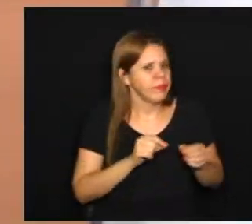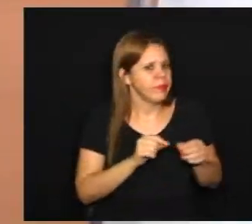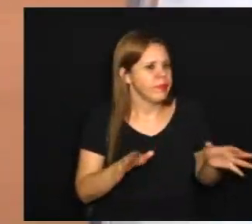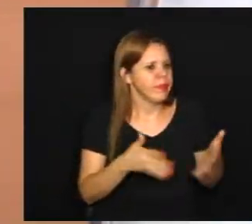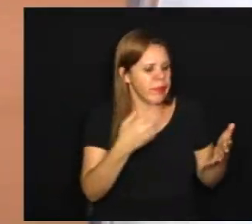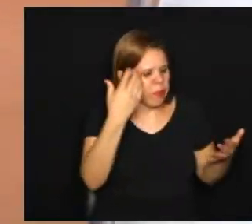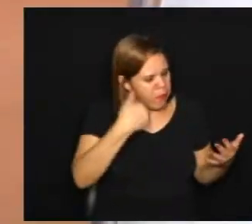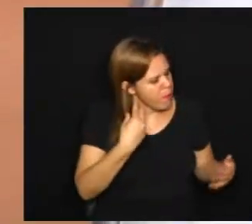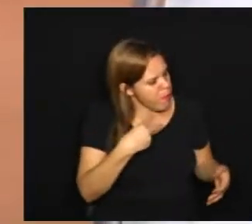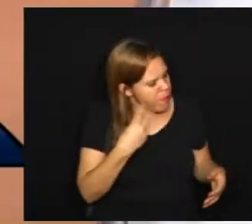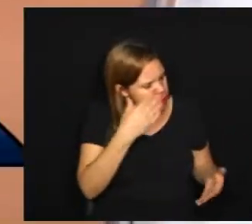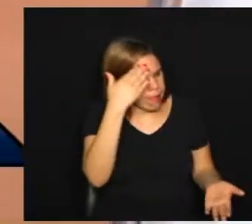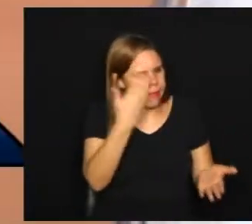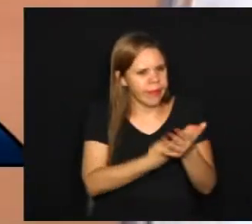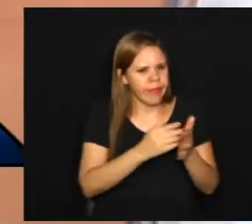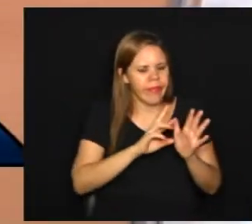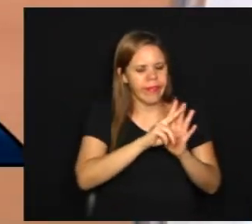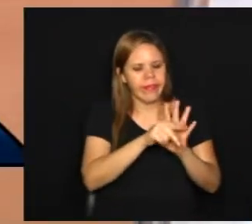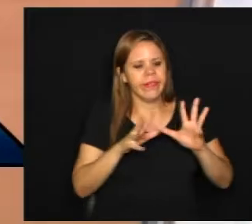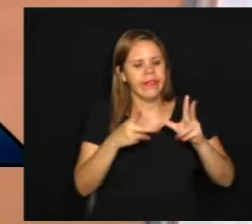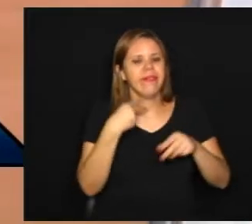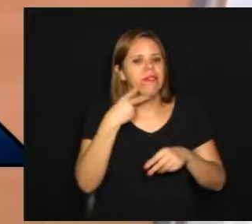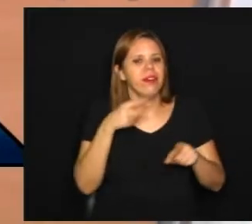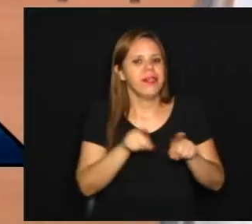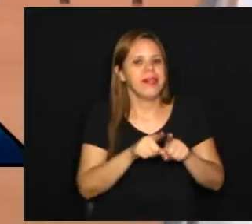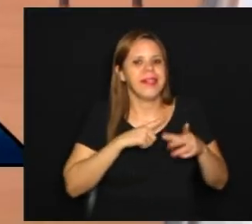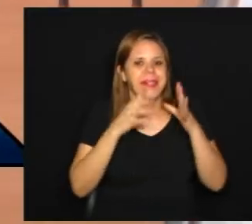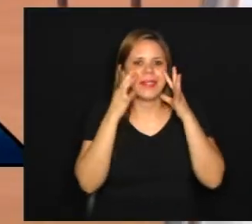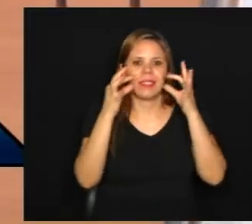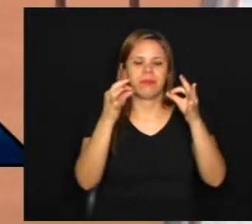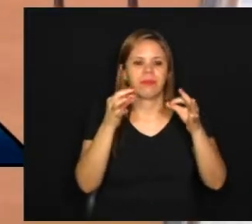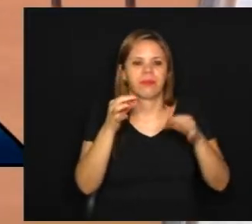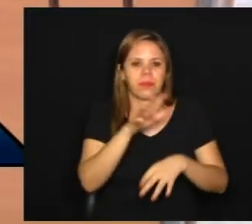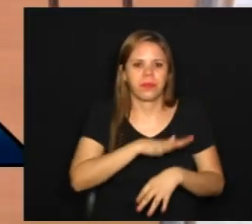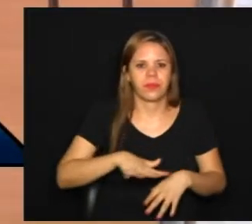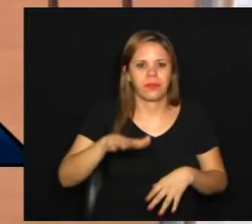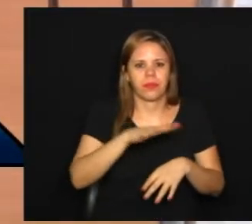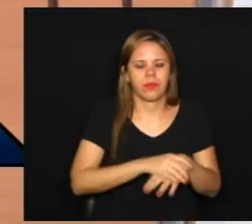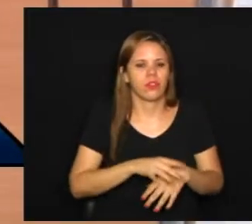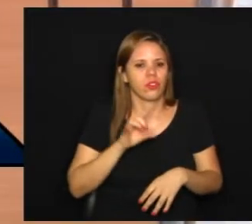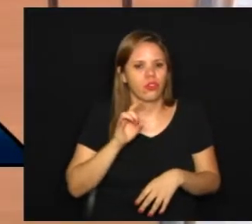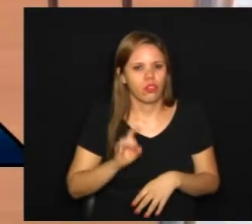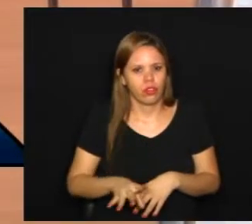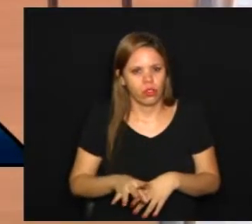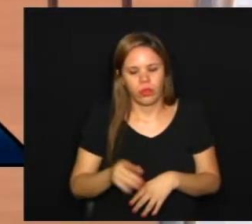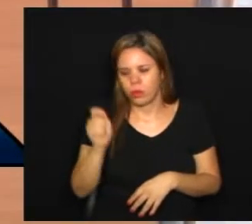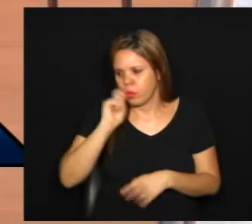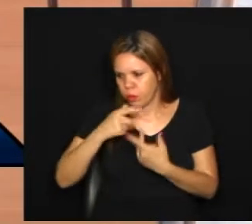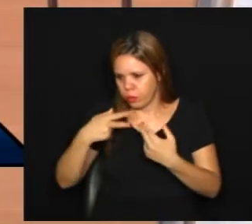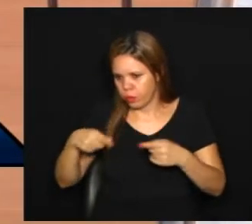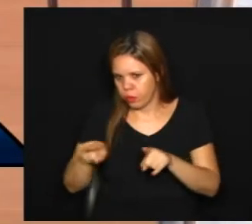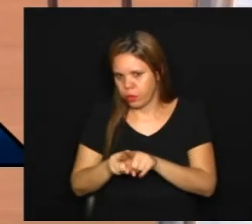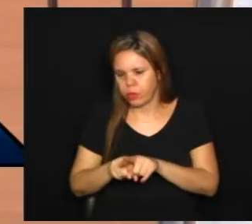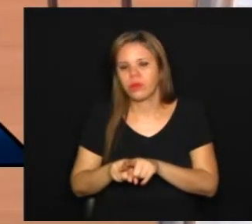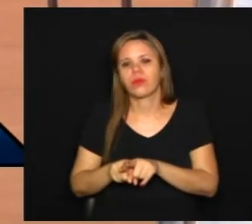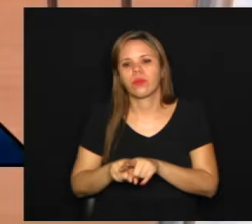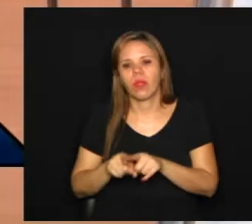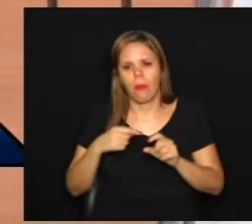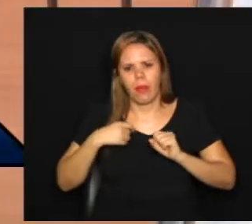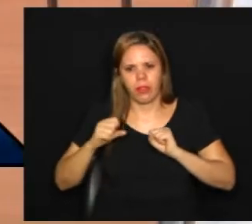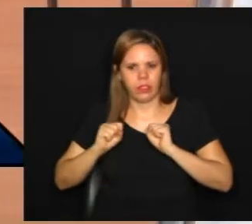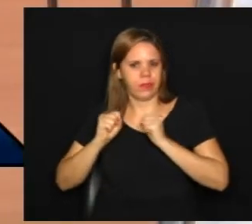esse vereador, e acredito que os demais, tenham uma atenção especial, não só para a questão das drogas. Né? Essa que é minha bandeira, que é